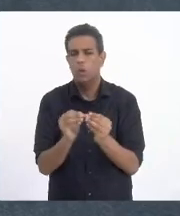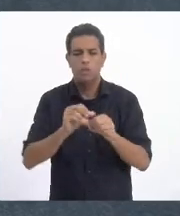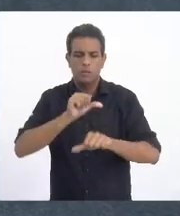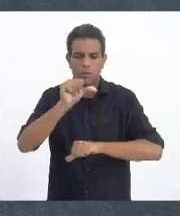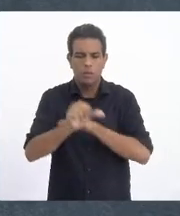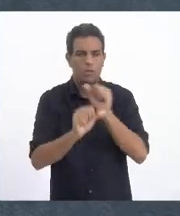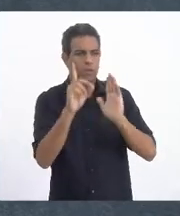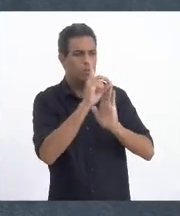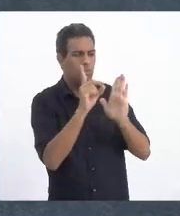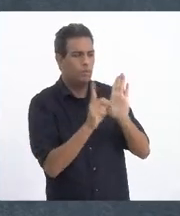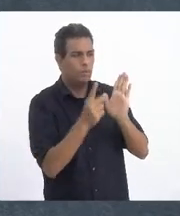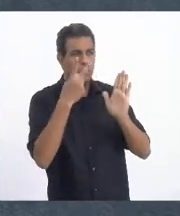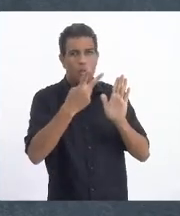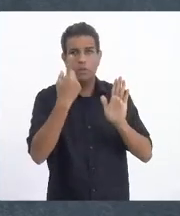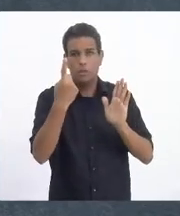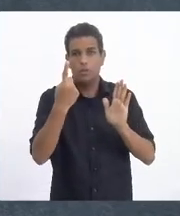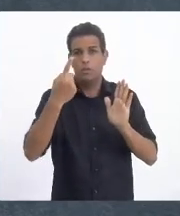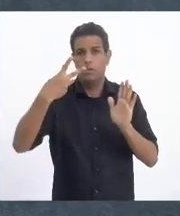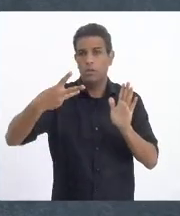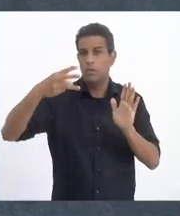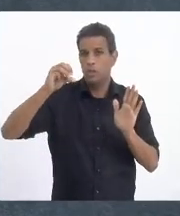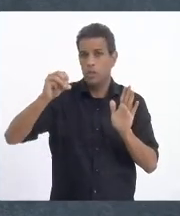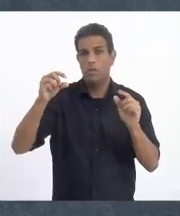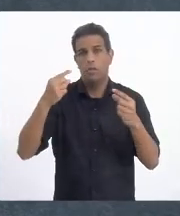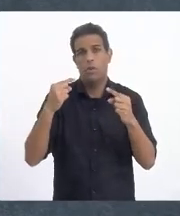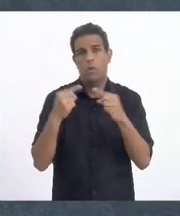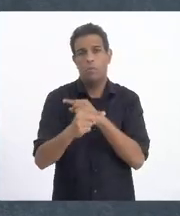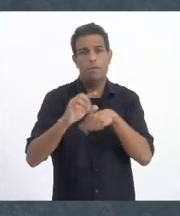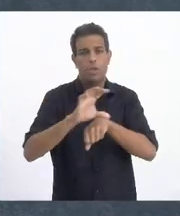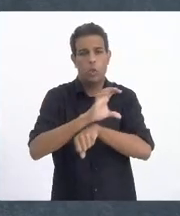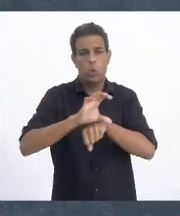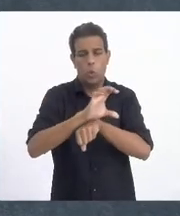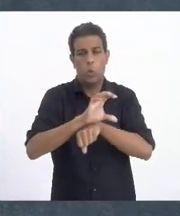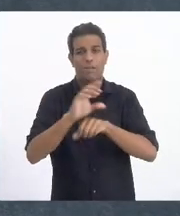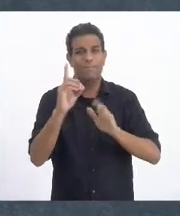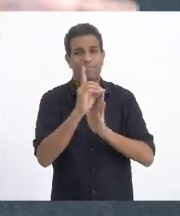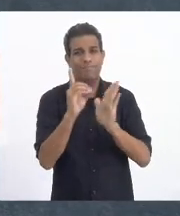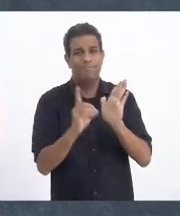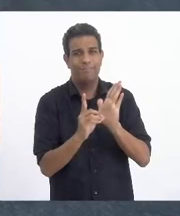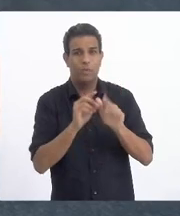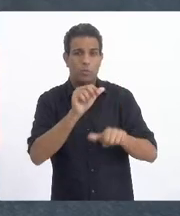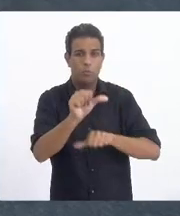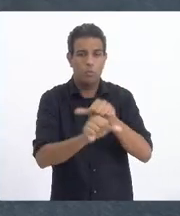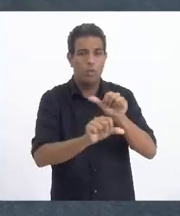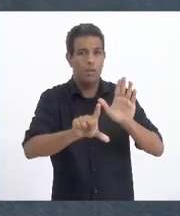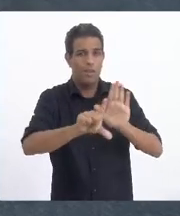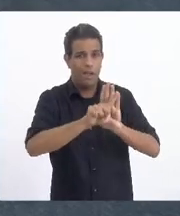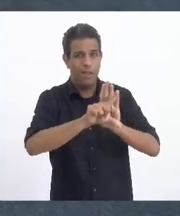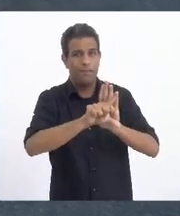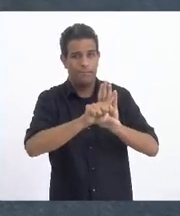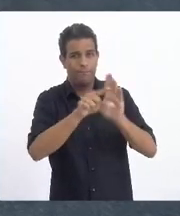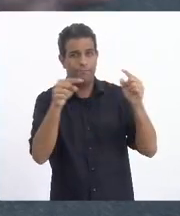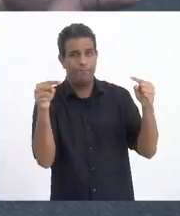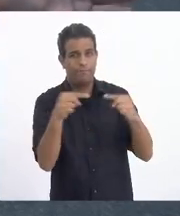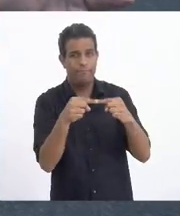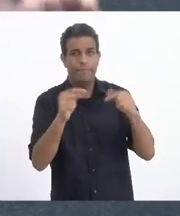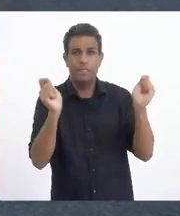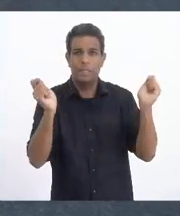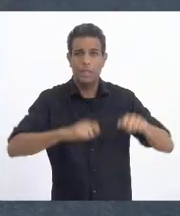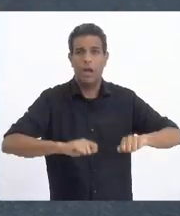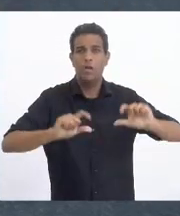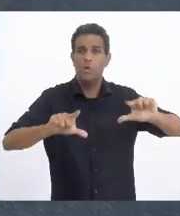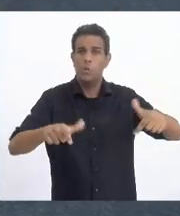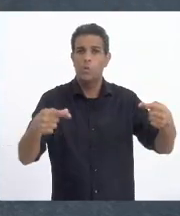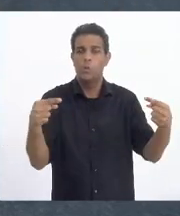decreto 21.389, isso é inconstitucional. Um decreto não altera a lei. E ele altera completamente a